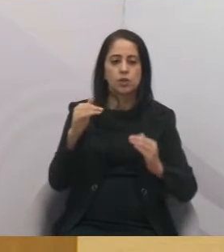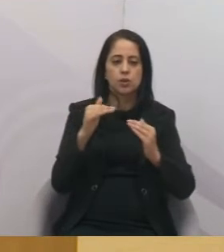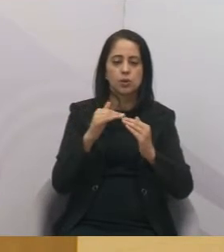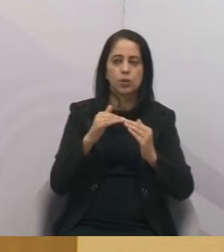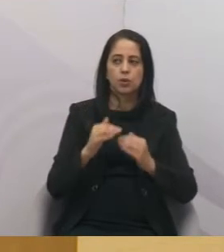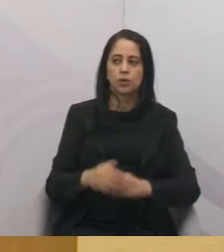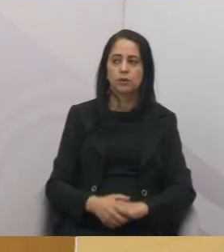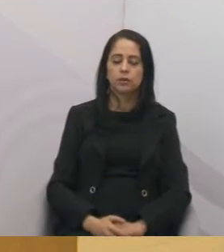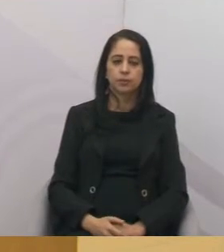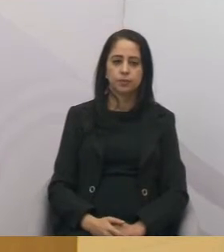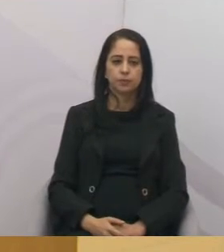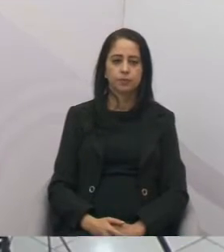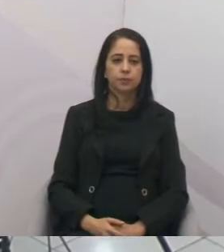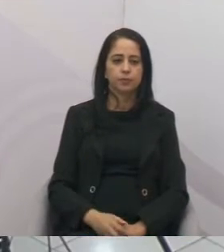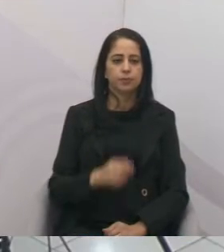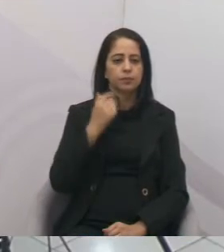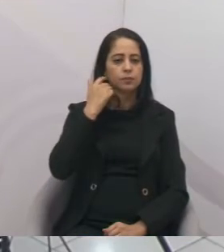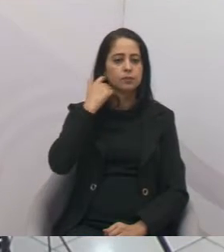obrigado.